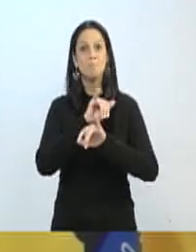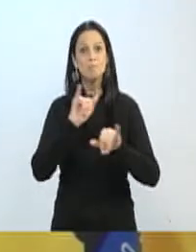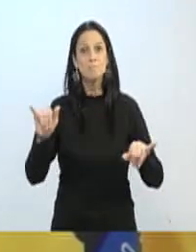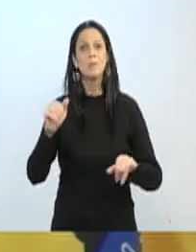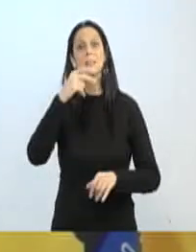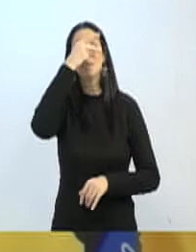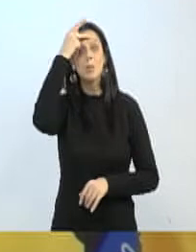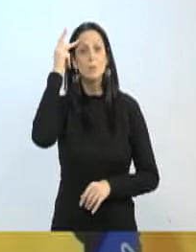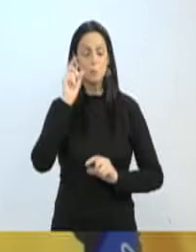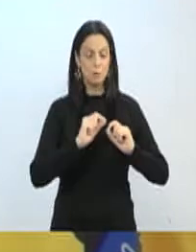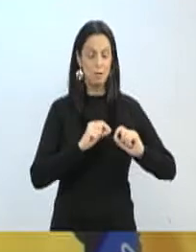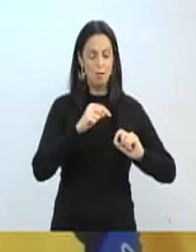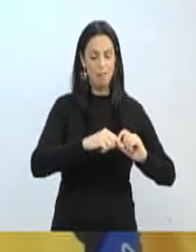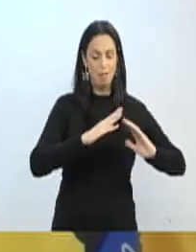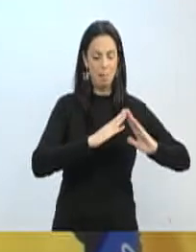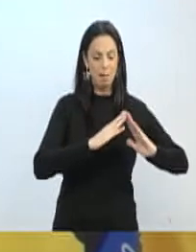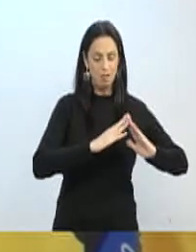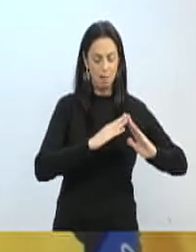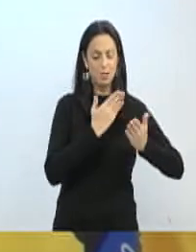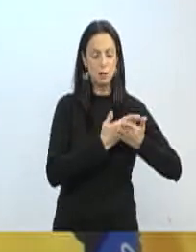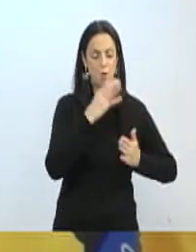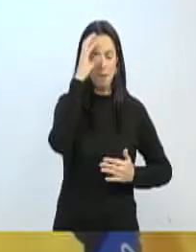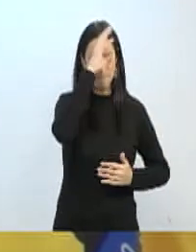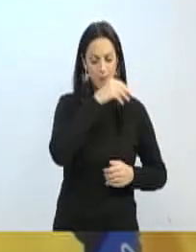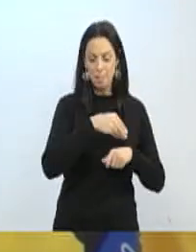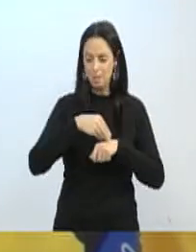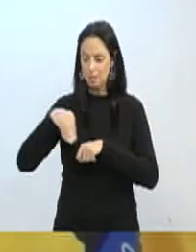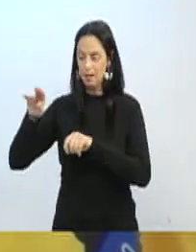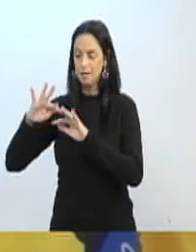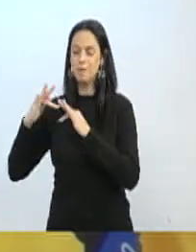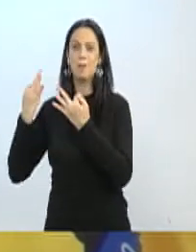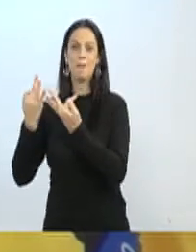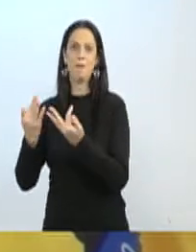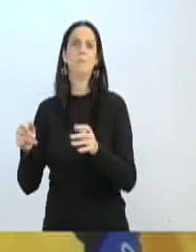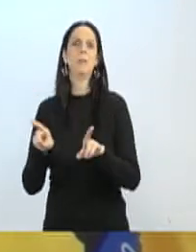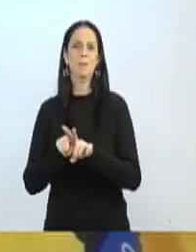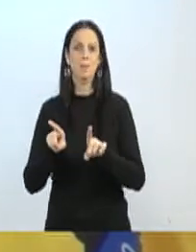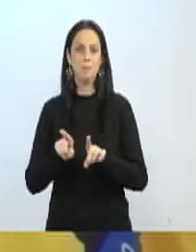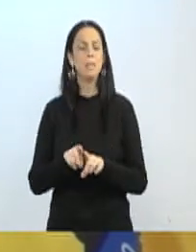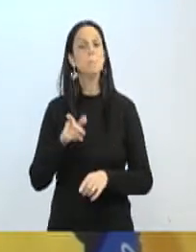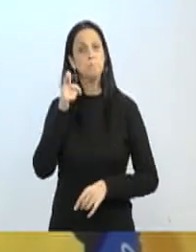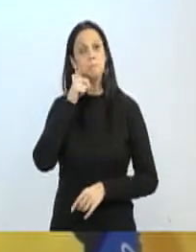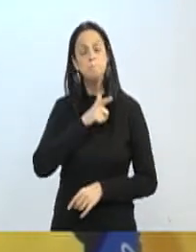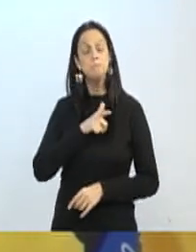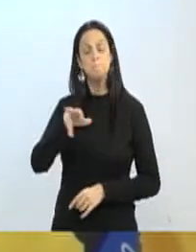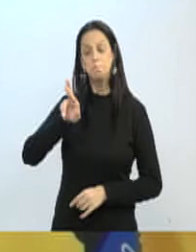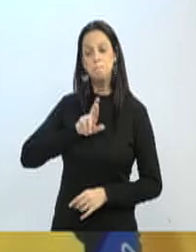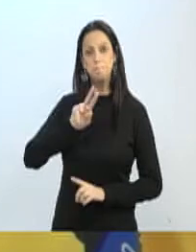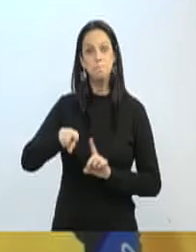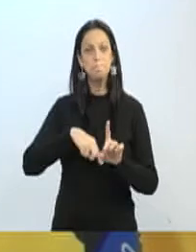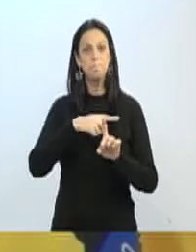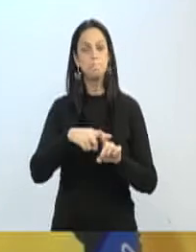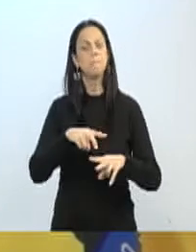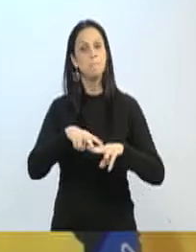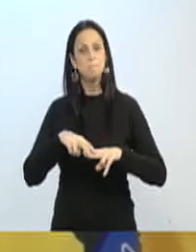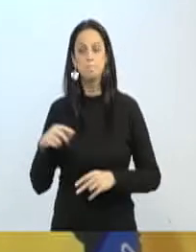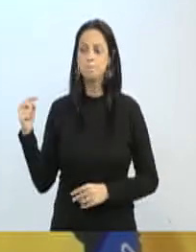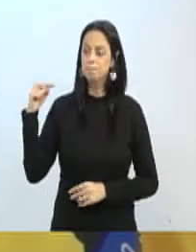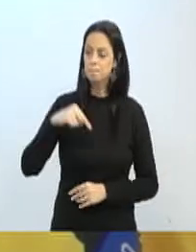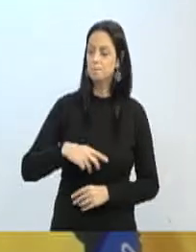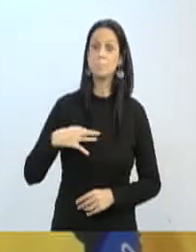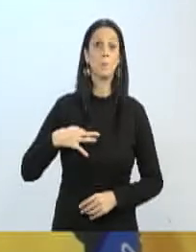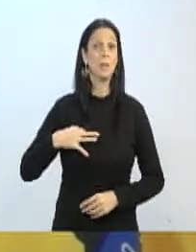para casa deles e a gente tem como um histórico de muitos resultados positivos então gente aqui totalmente